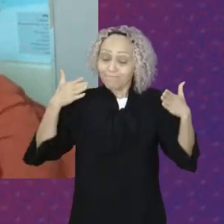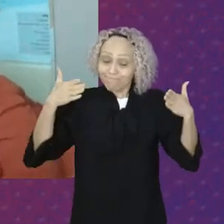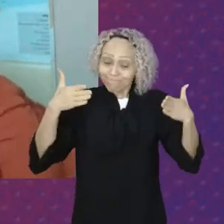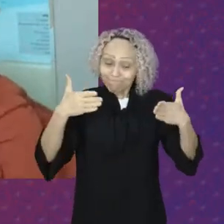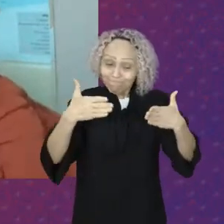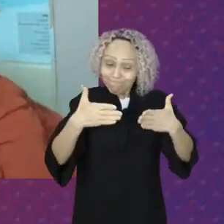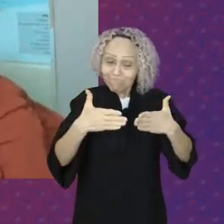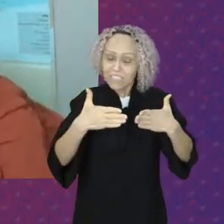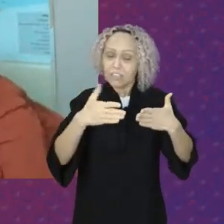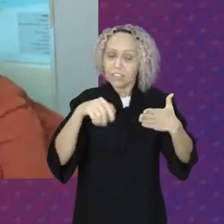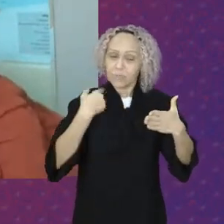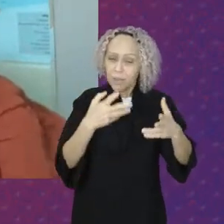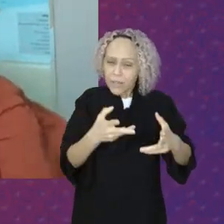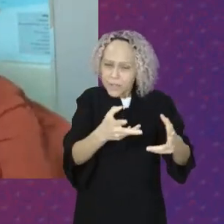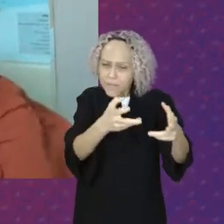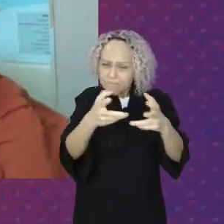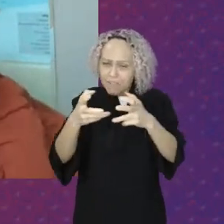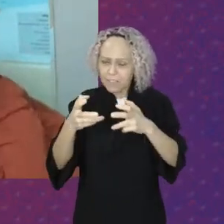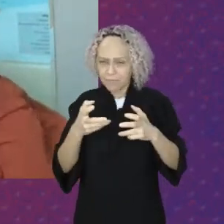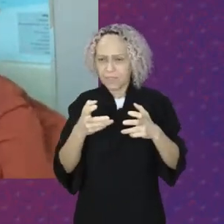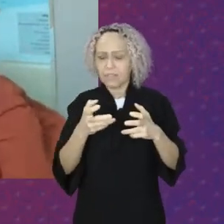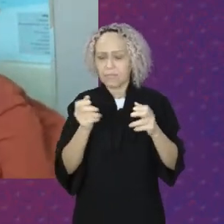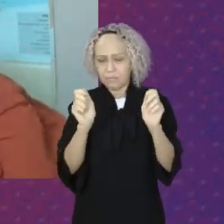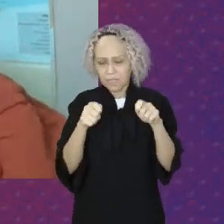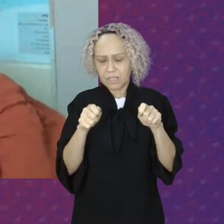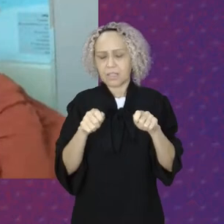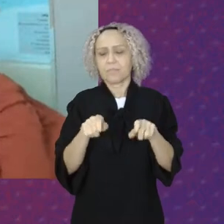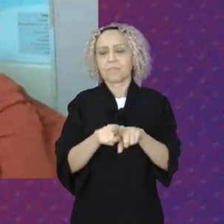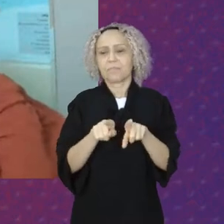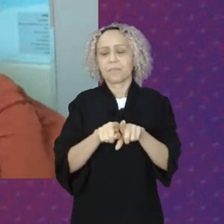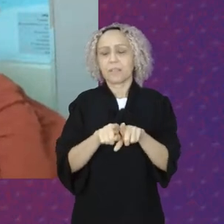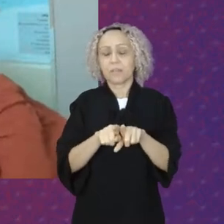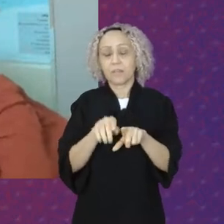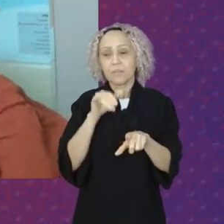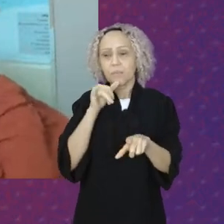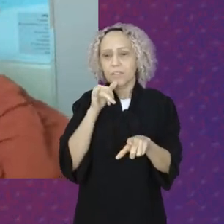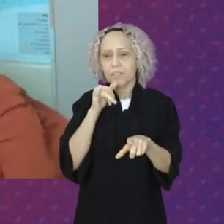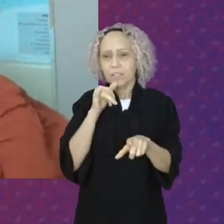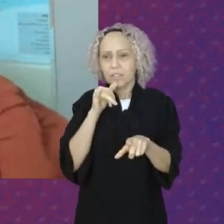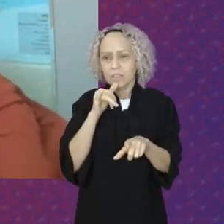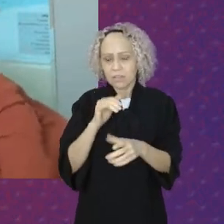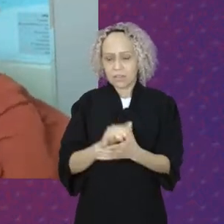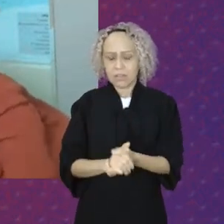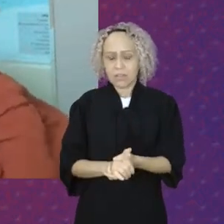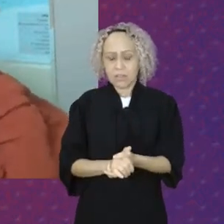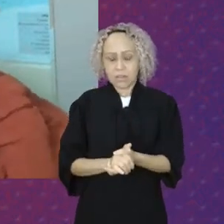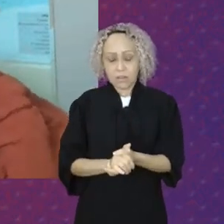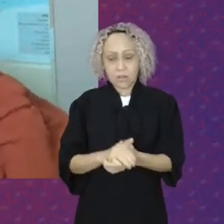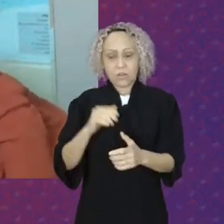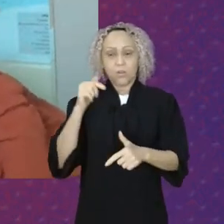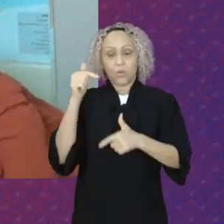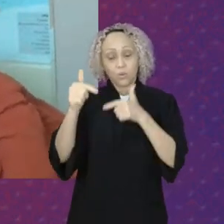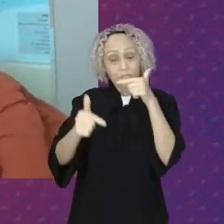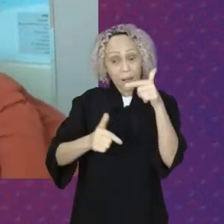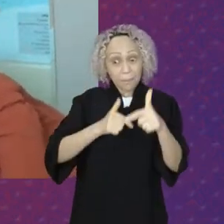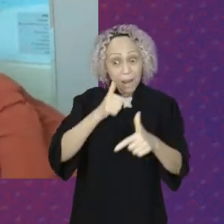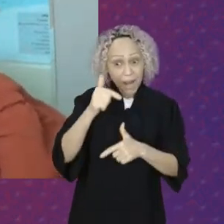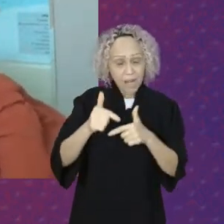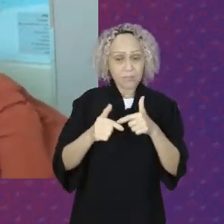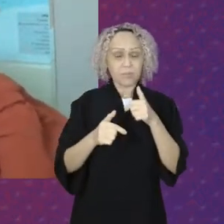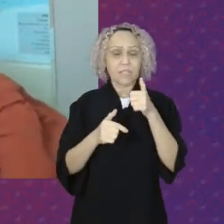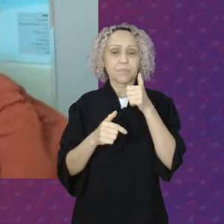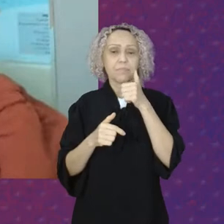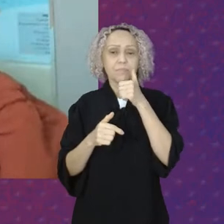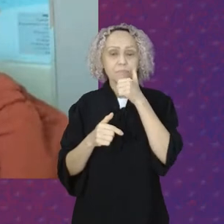até seja reconhecido que o trabalho do cuidado, ele precisa não só ser remunerado, mas elas podem se aposentar. Nós